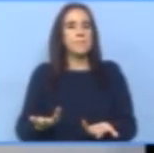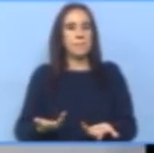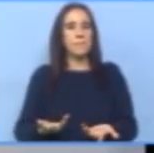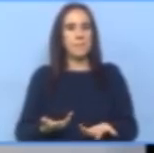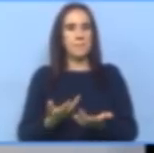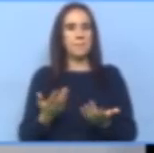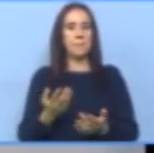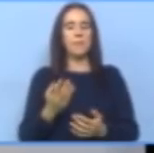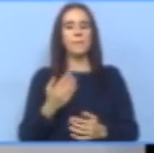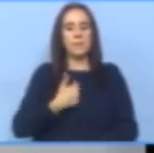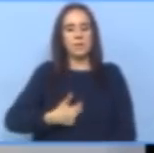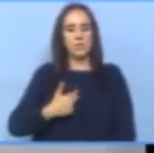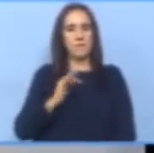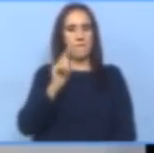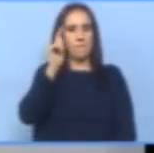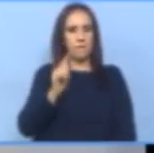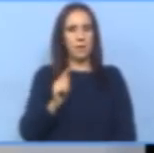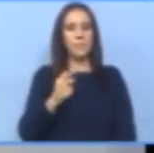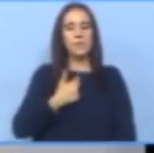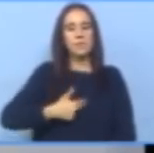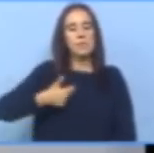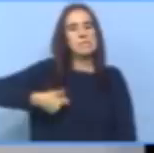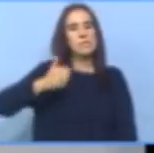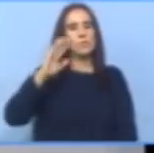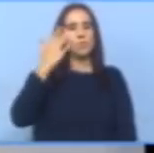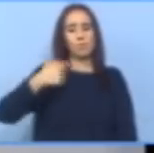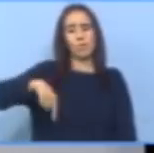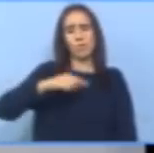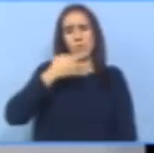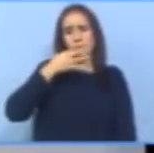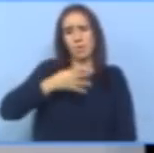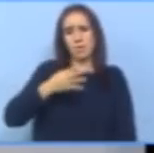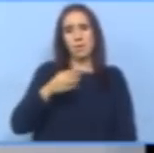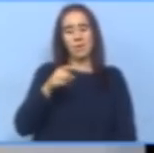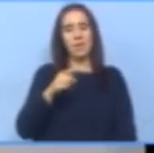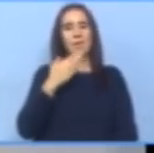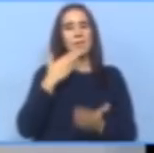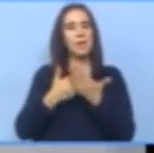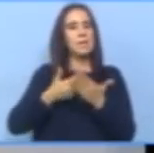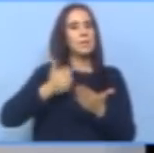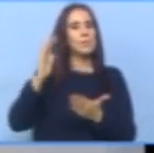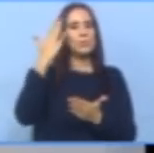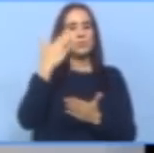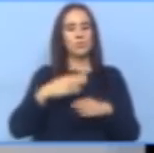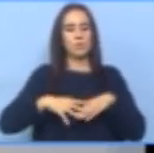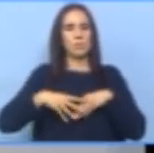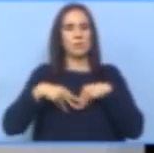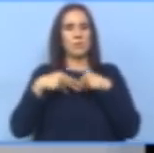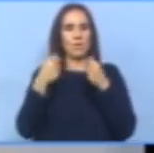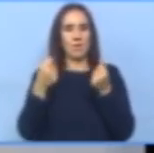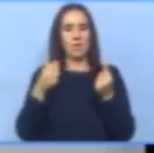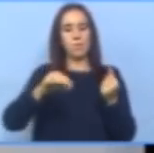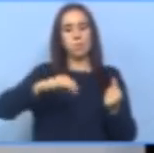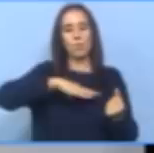a fé cristã, para a centralidade cristã, e nós acreditamos também que ela é uma primazia espiritual no